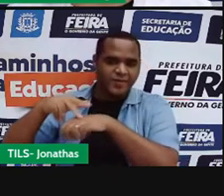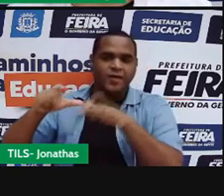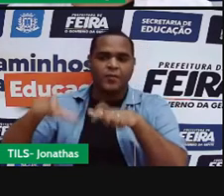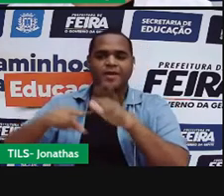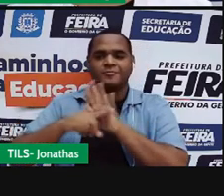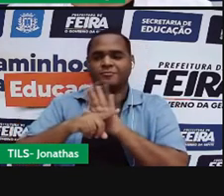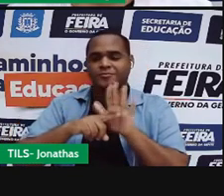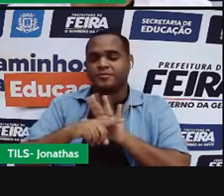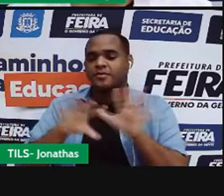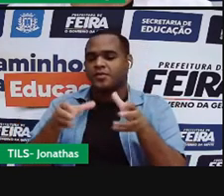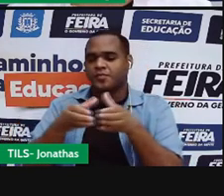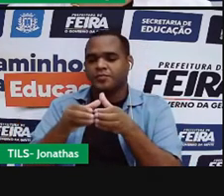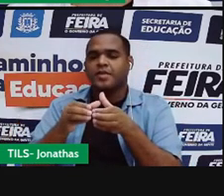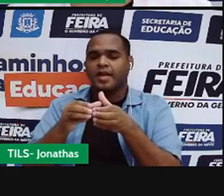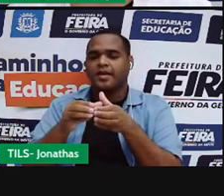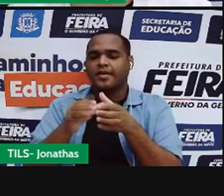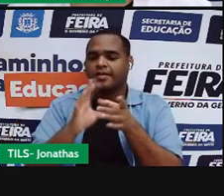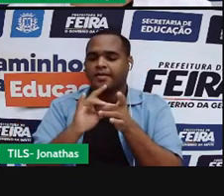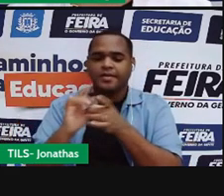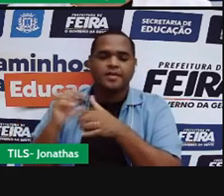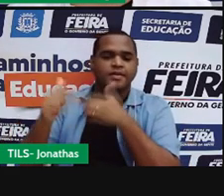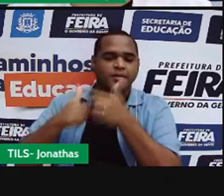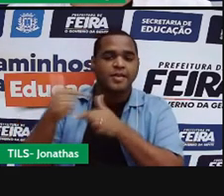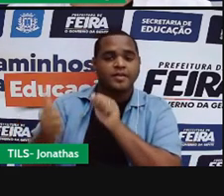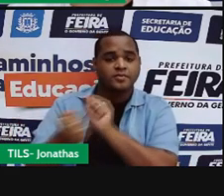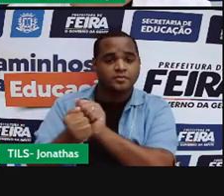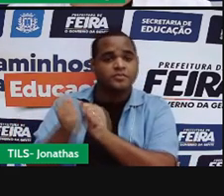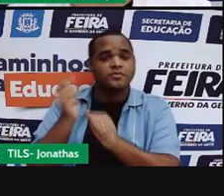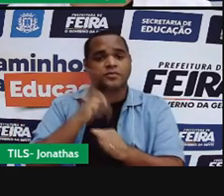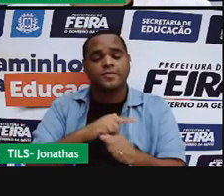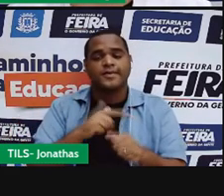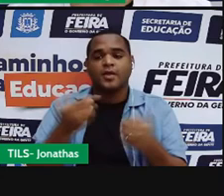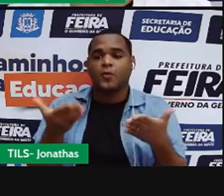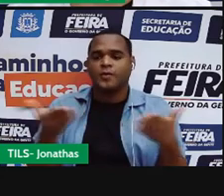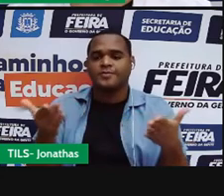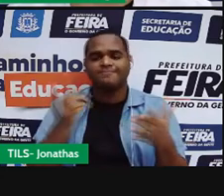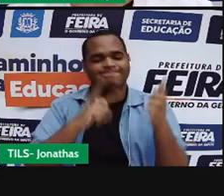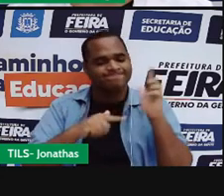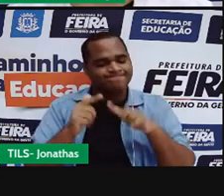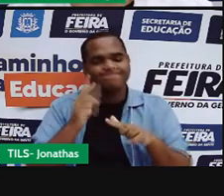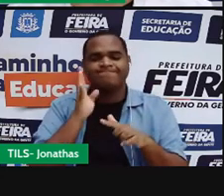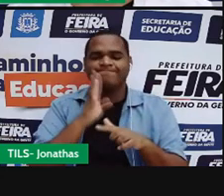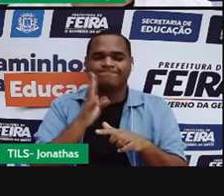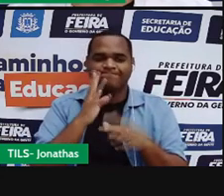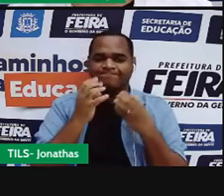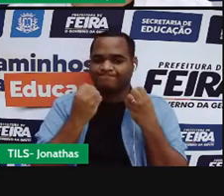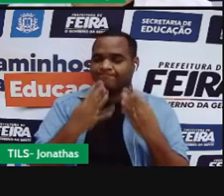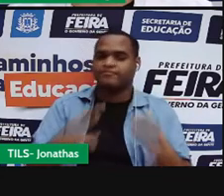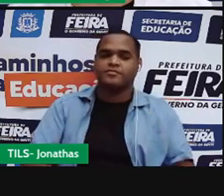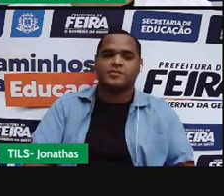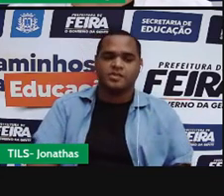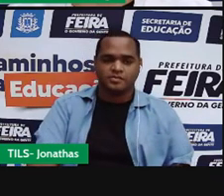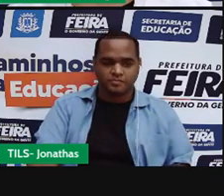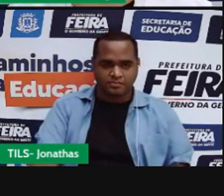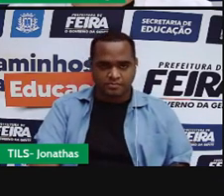juntos, né? Coisa que há alguns anos atrás não era possível. Então, isso é muito legal que a gente discuta aqui mesmo.